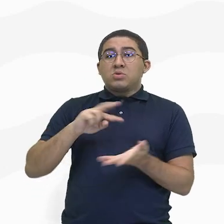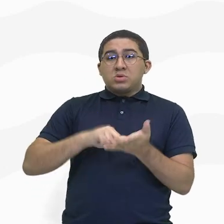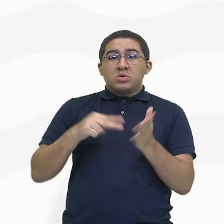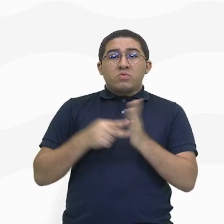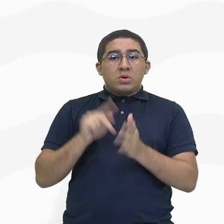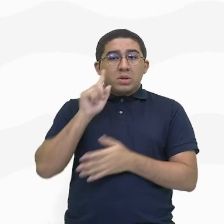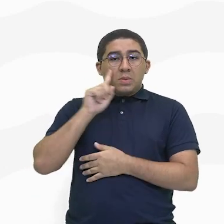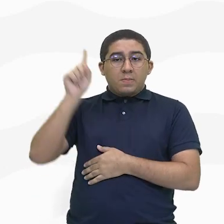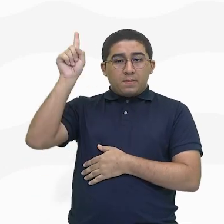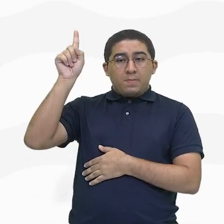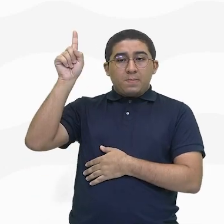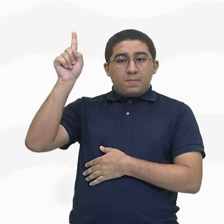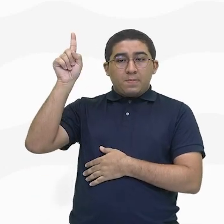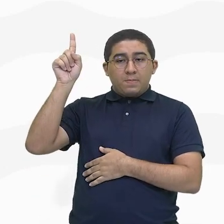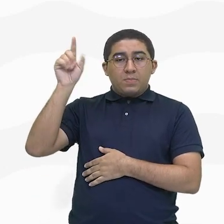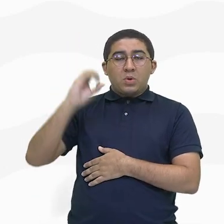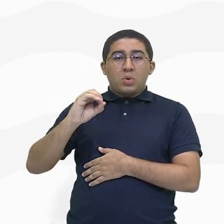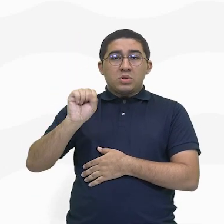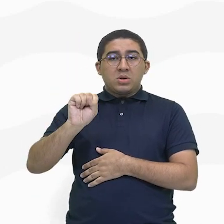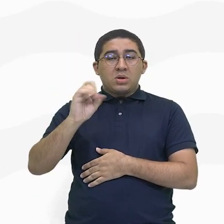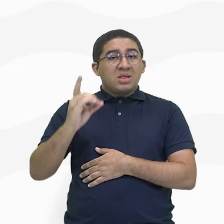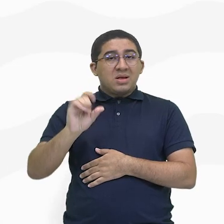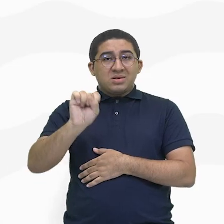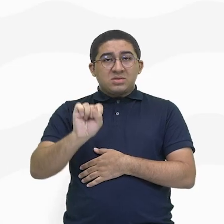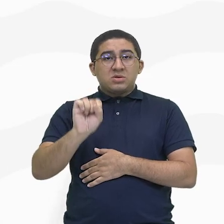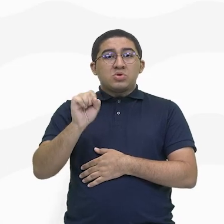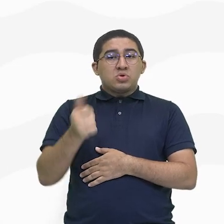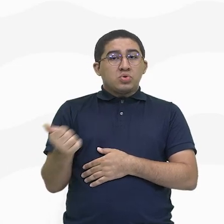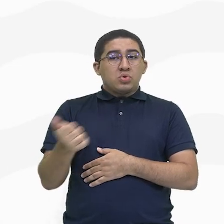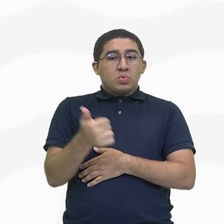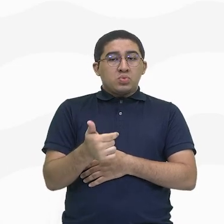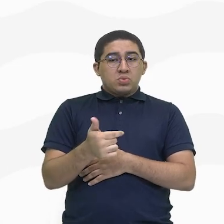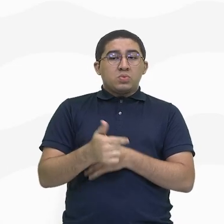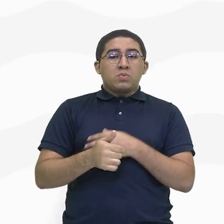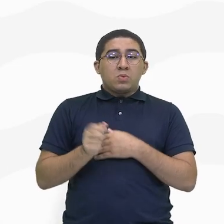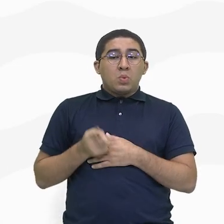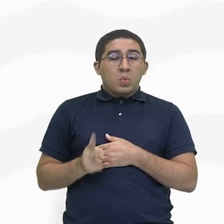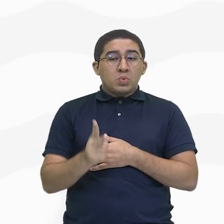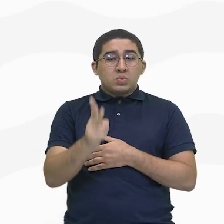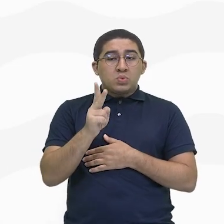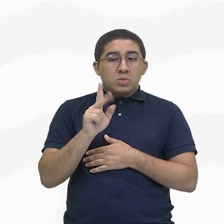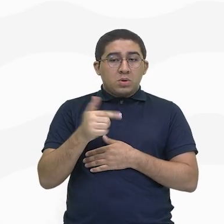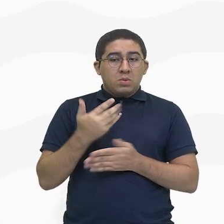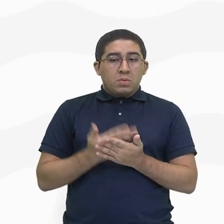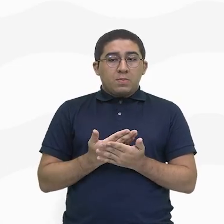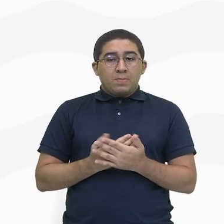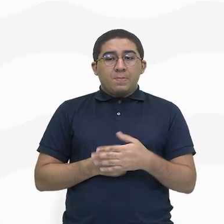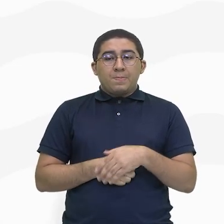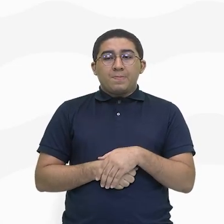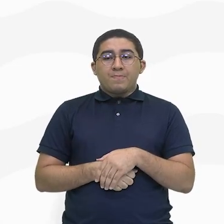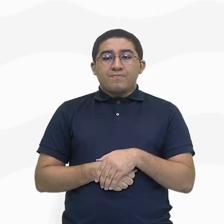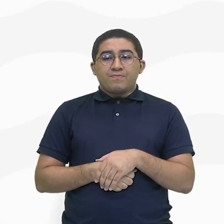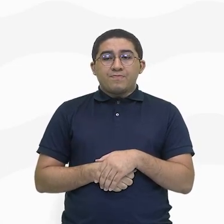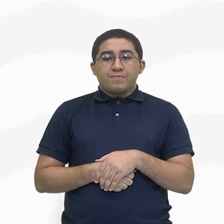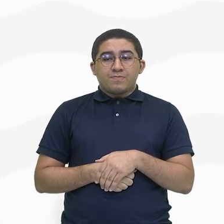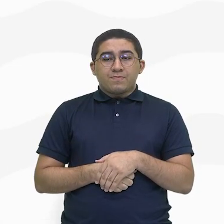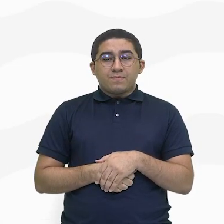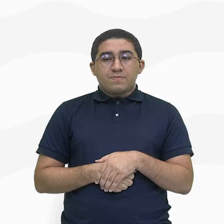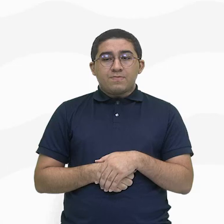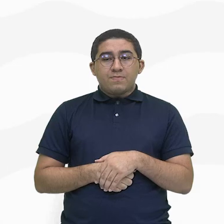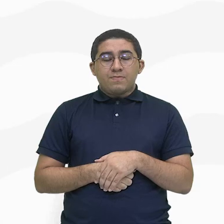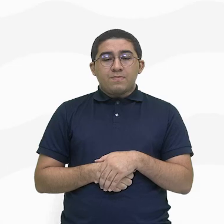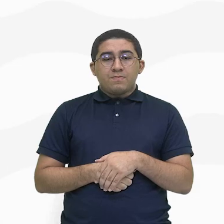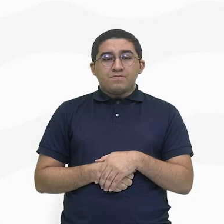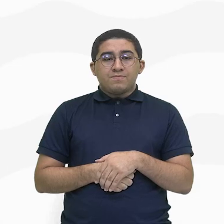esse objetivo, esse ODS 12. Então, continuando aqui a nossa aula. O que diz esse ODS